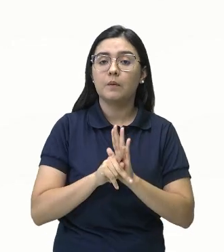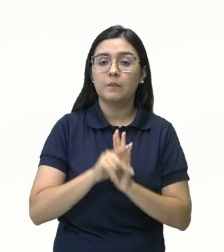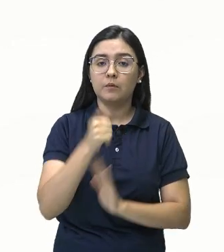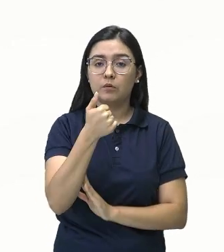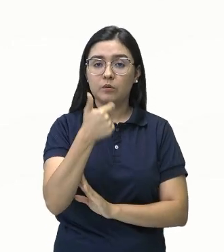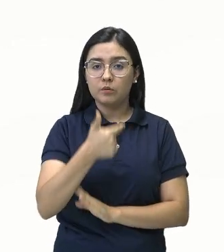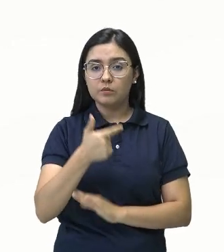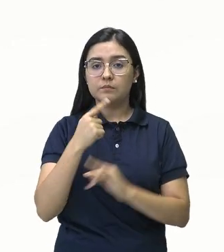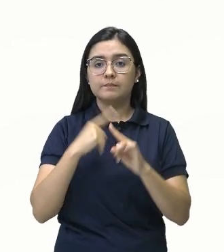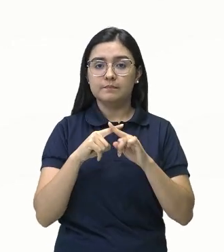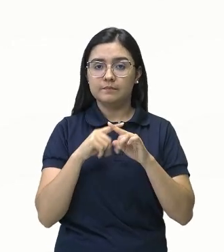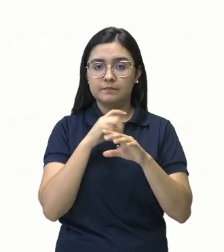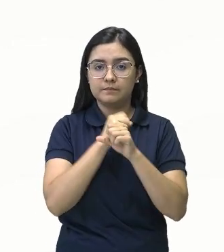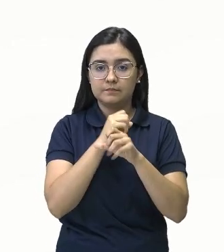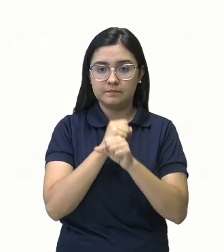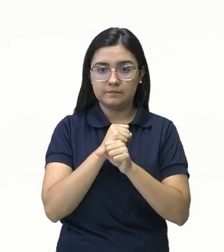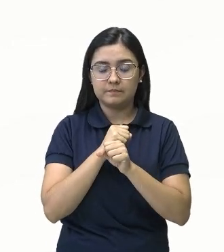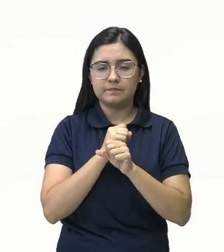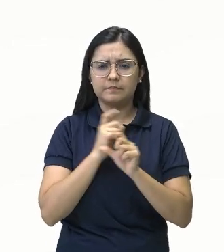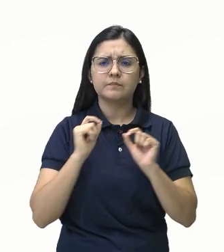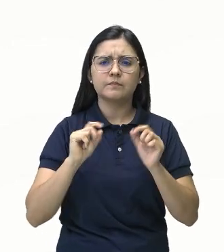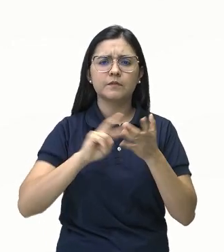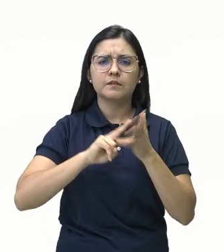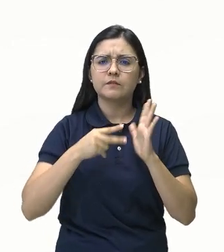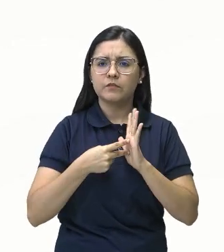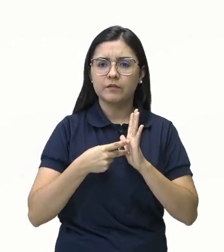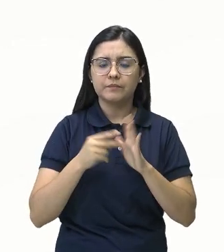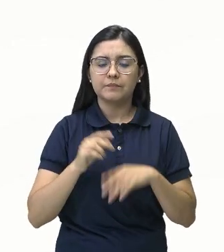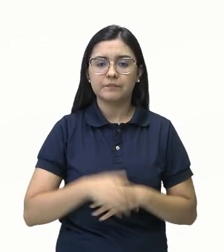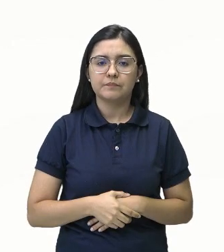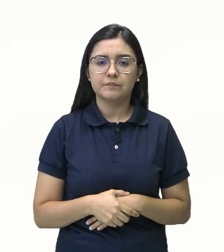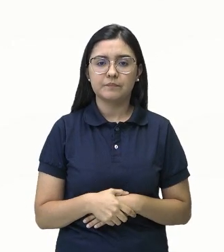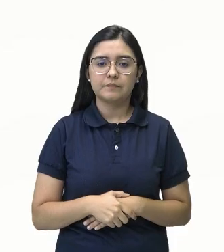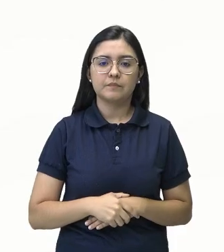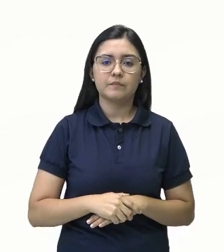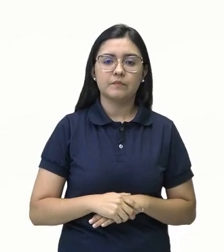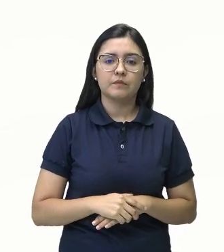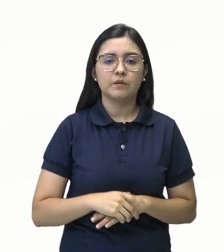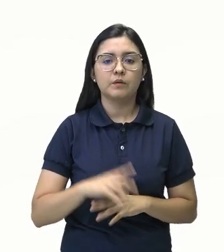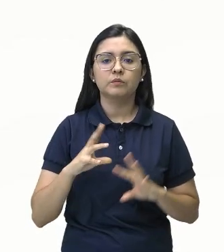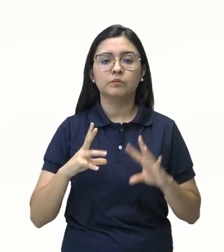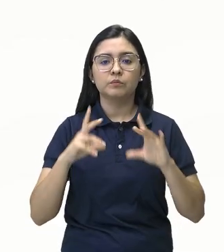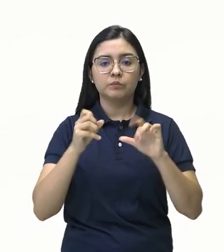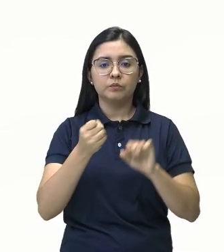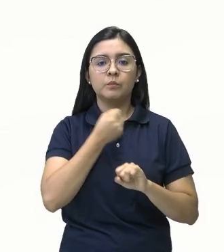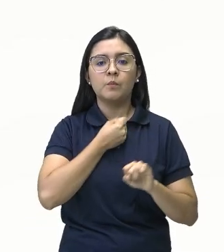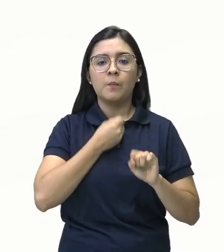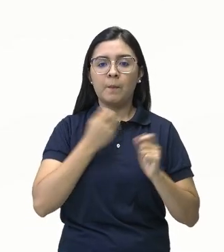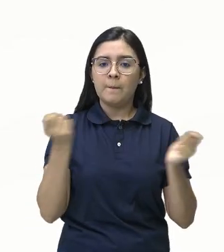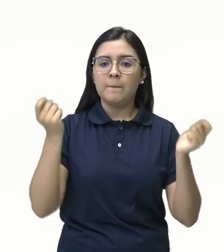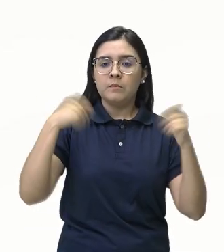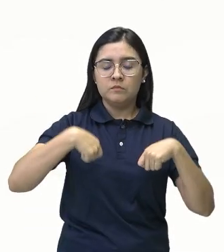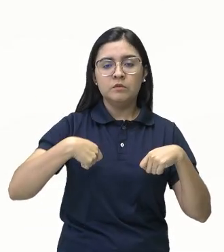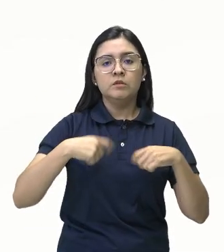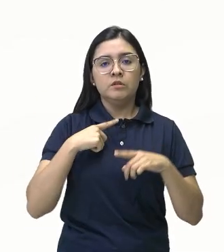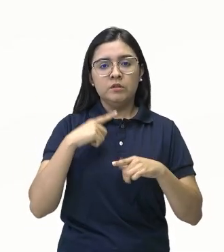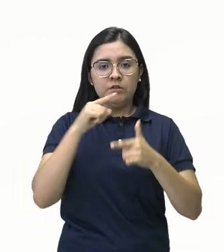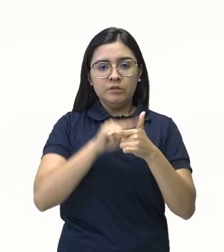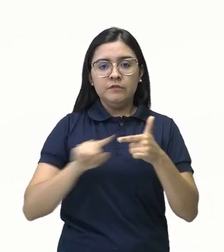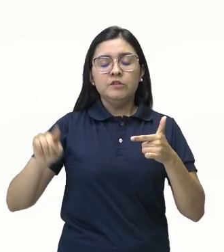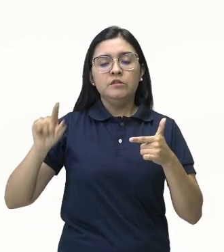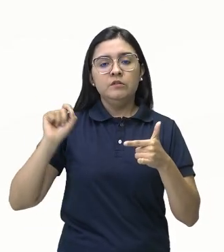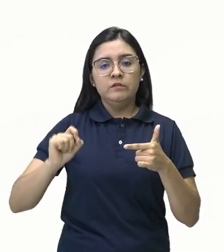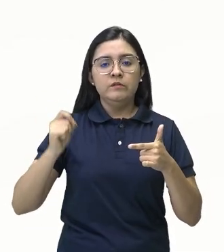fatorial. E aí o que significa isso? Todo número ele pode ser dividido por ele mesmo e vai